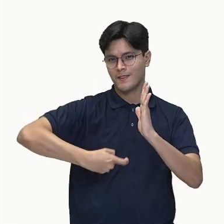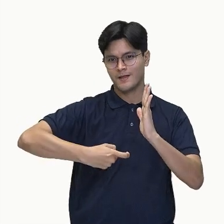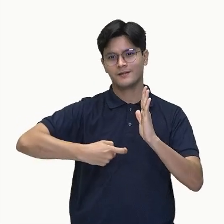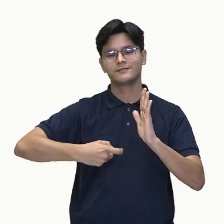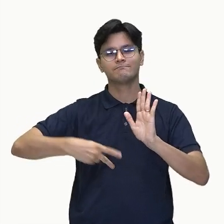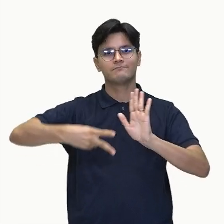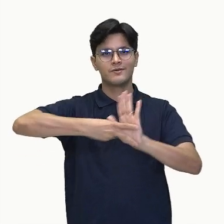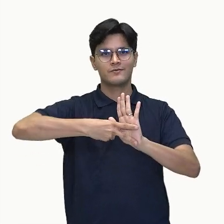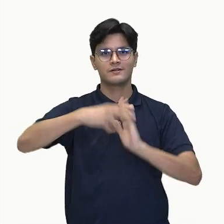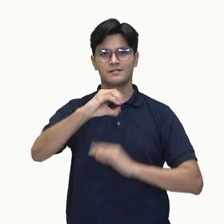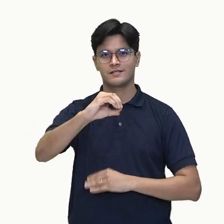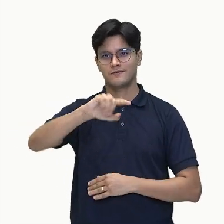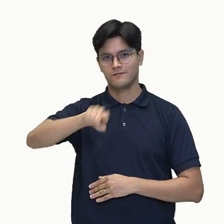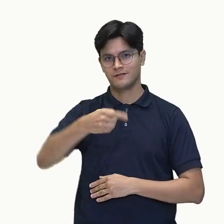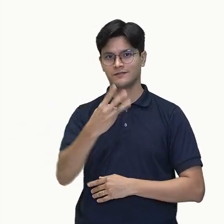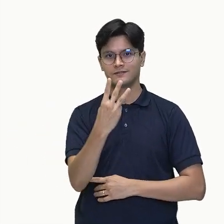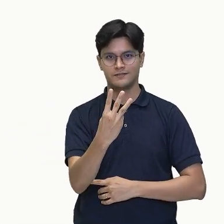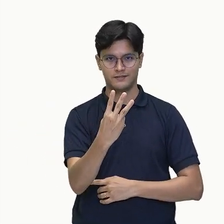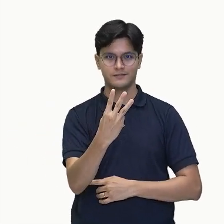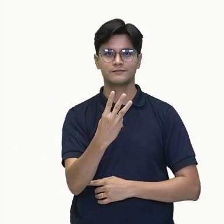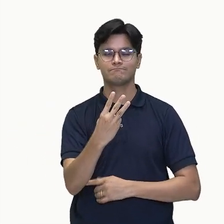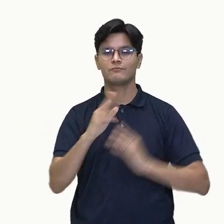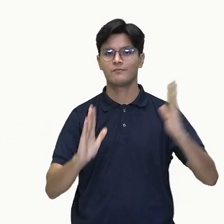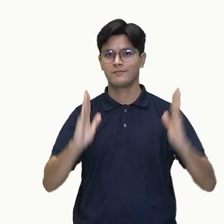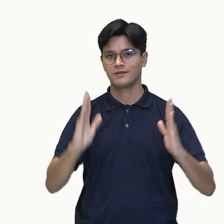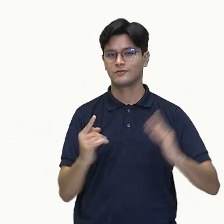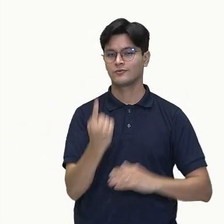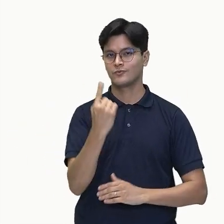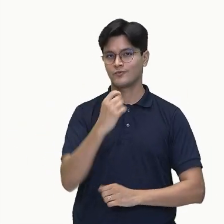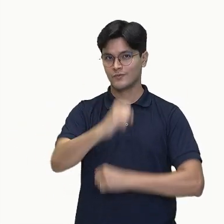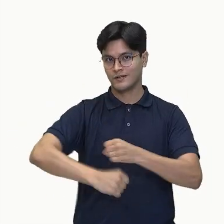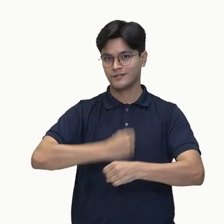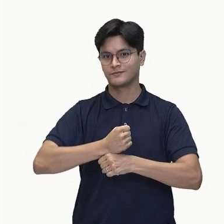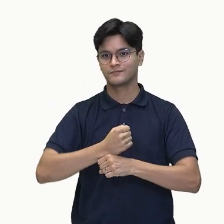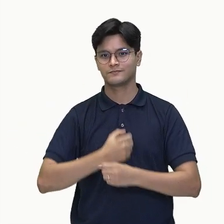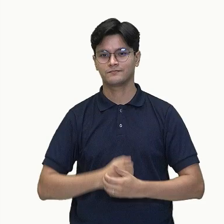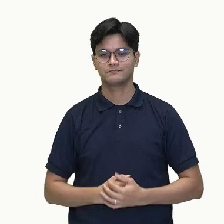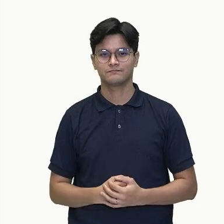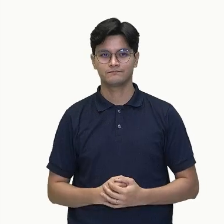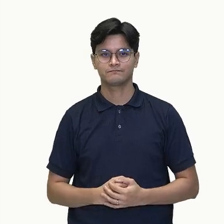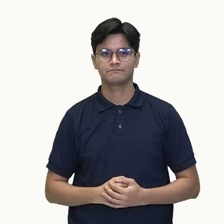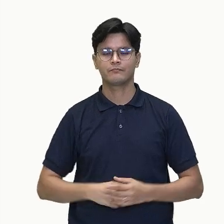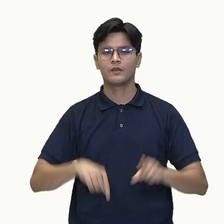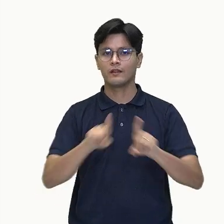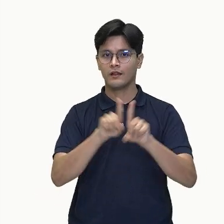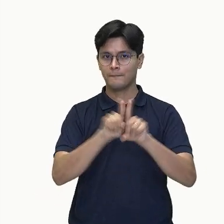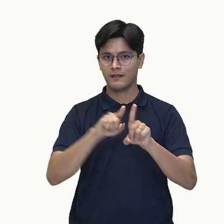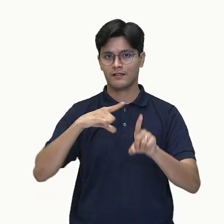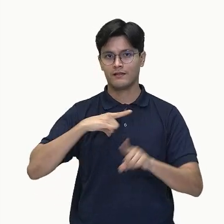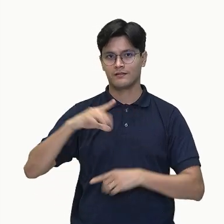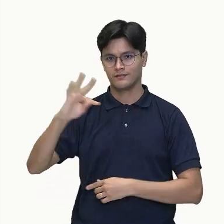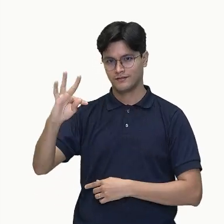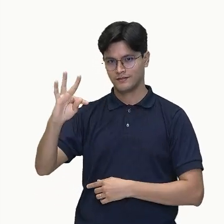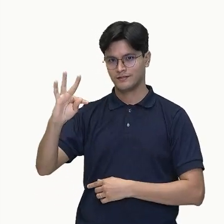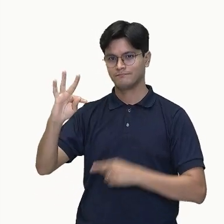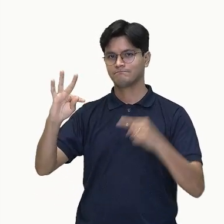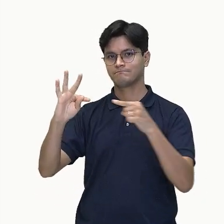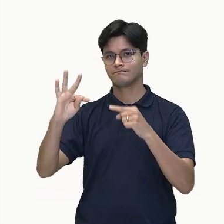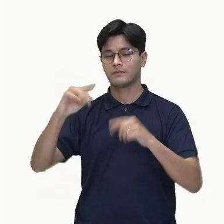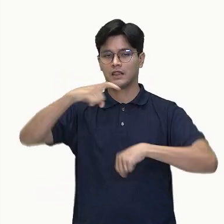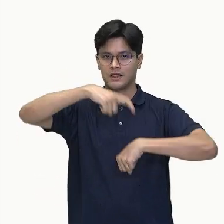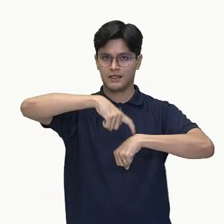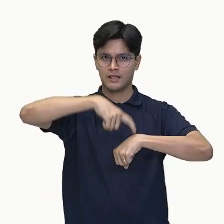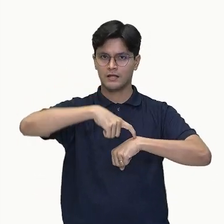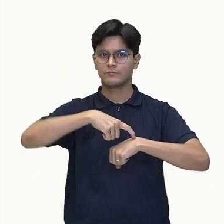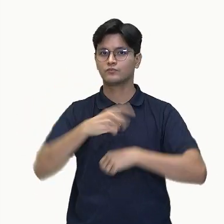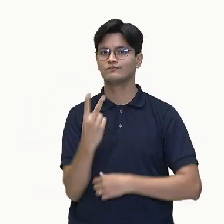a 0,3 ao ano. Repare agora aqui também que nós temos esse tempo T, 2 anos. Lembra